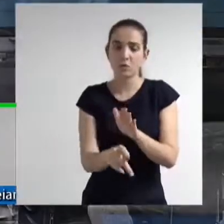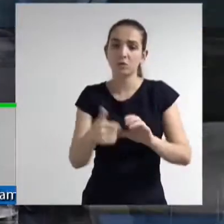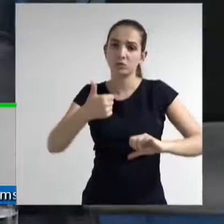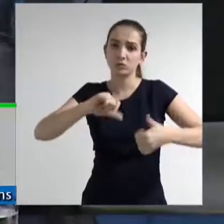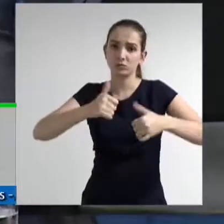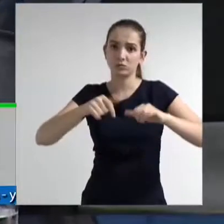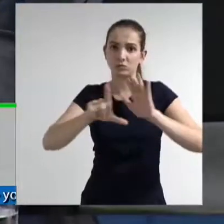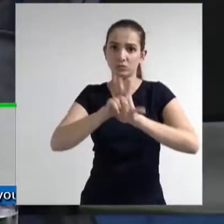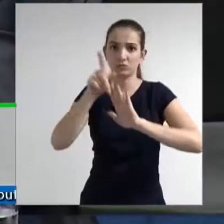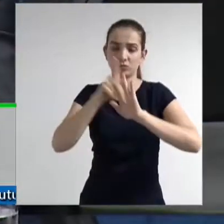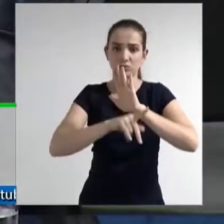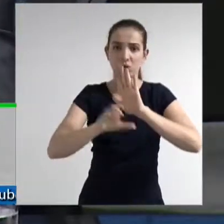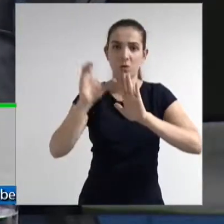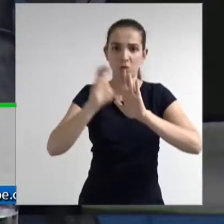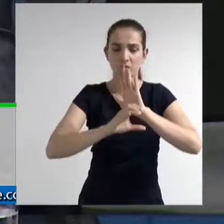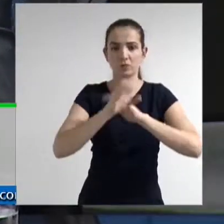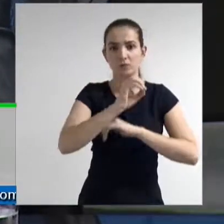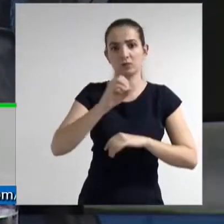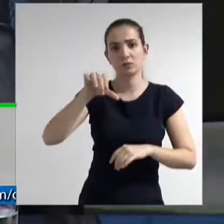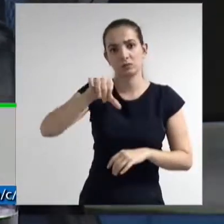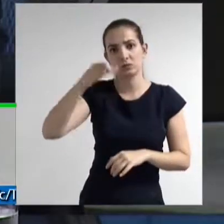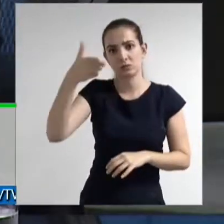apreciar o projeto de lei complementar